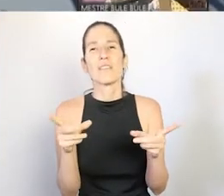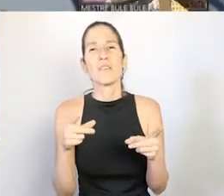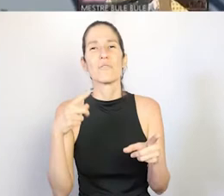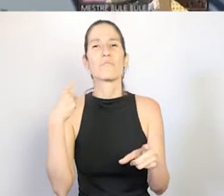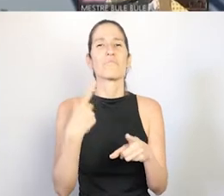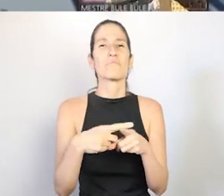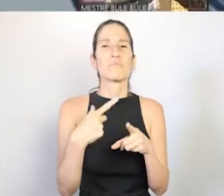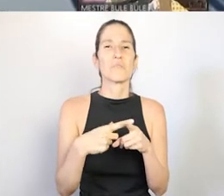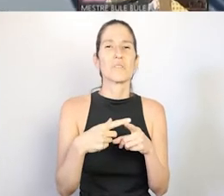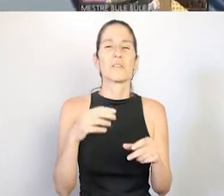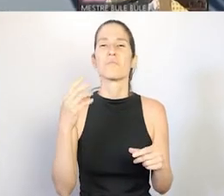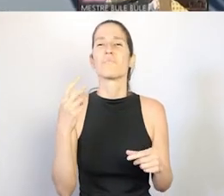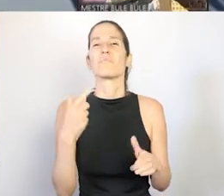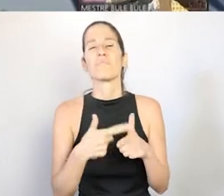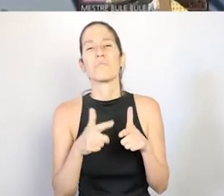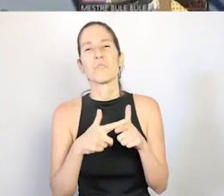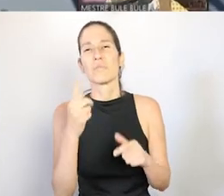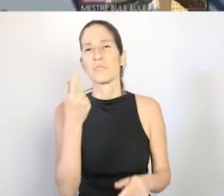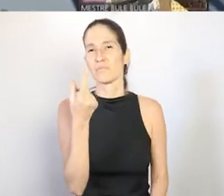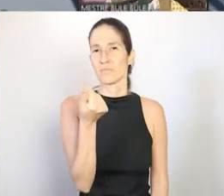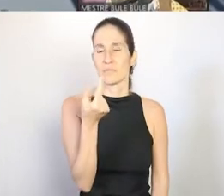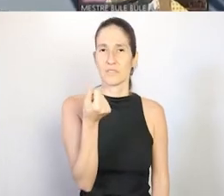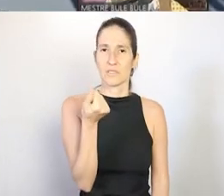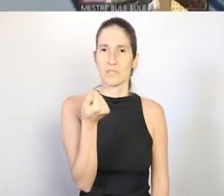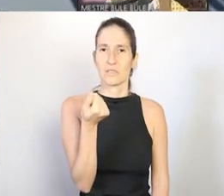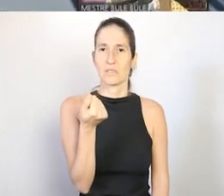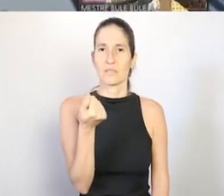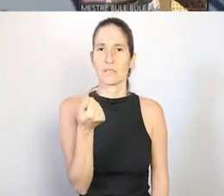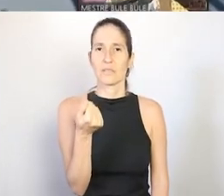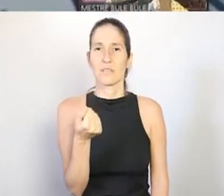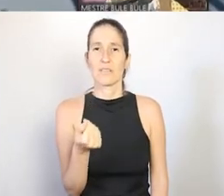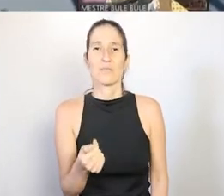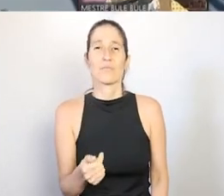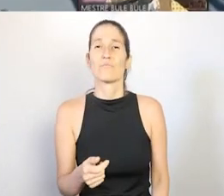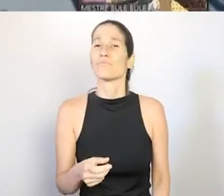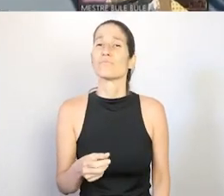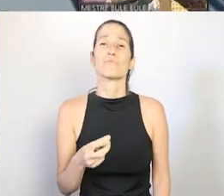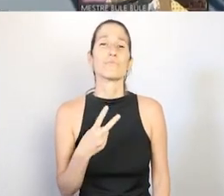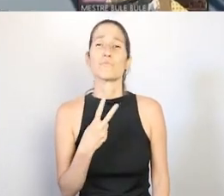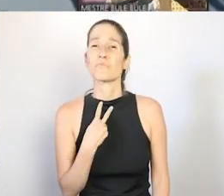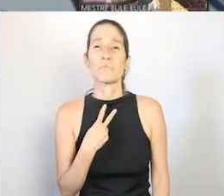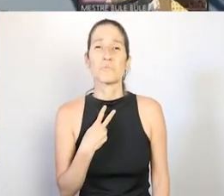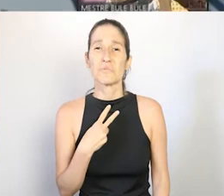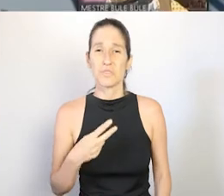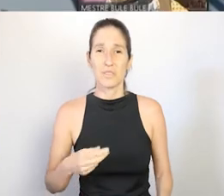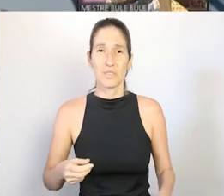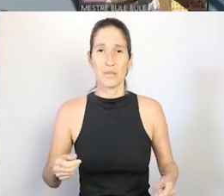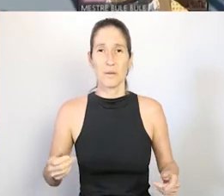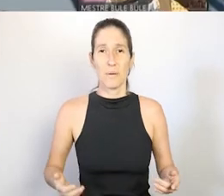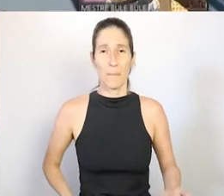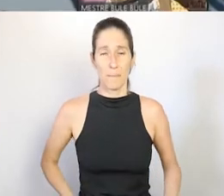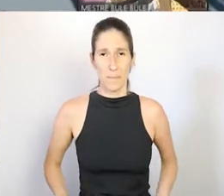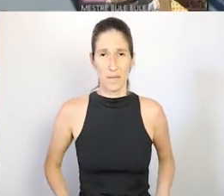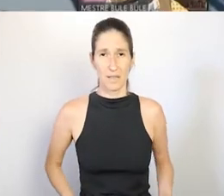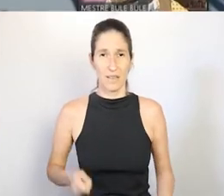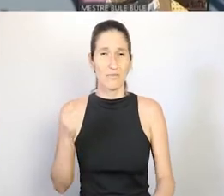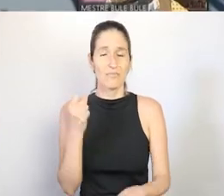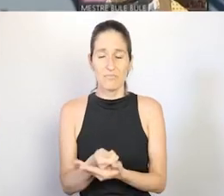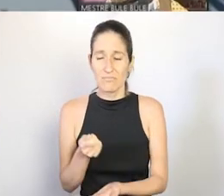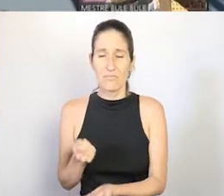funcionários irregular e tudo questionando com ela. E ela não tinha como pagar esses funcionários. Aí ela vendeu o